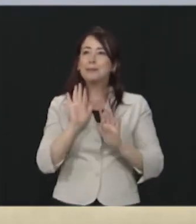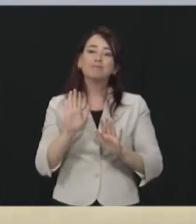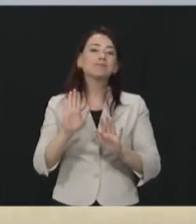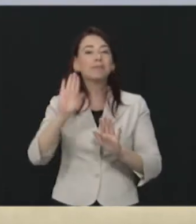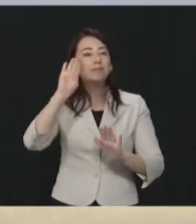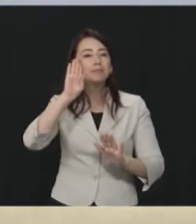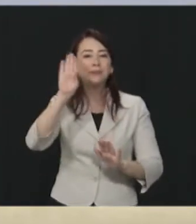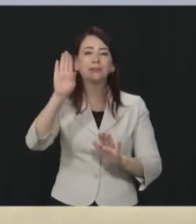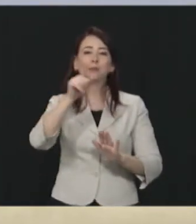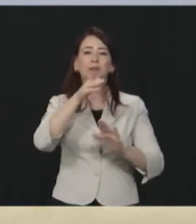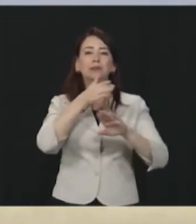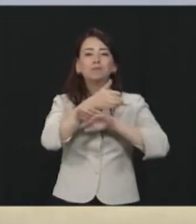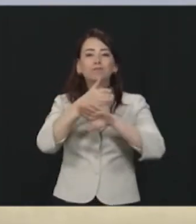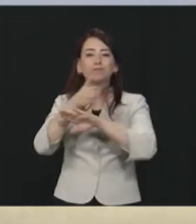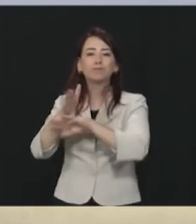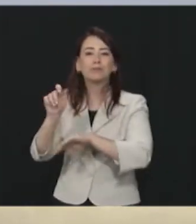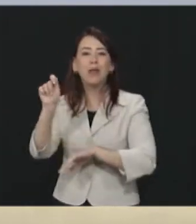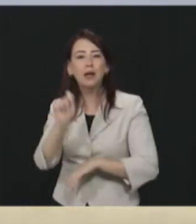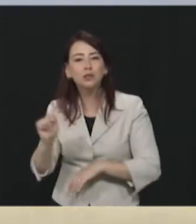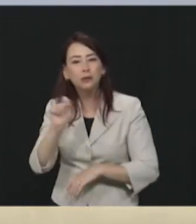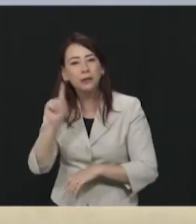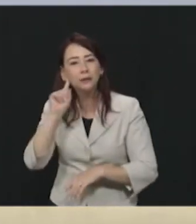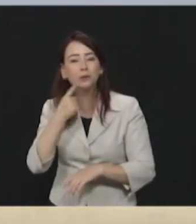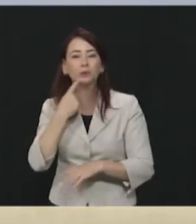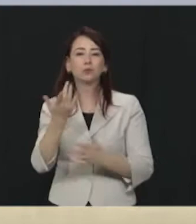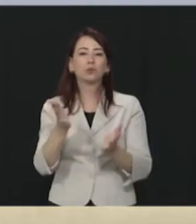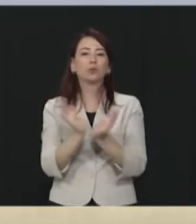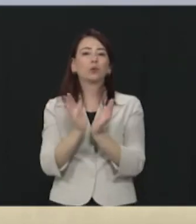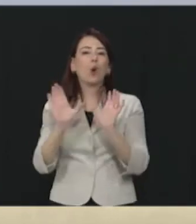Especialmente nas associações dos surdos, nas comunidades surdas.